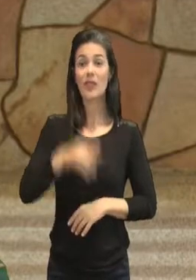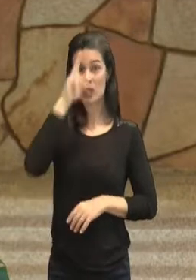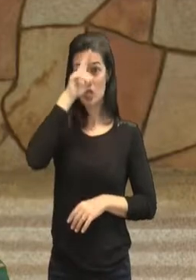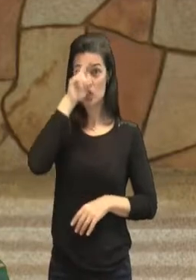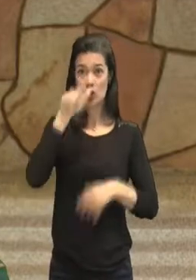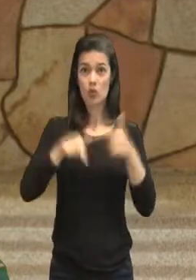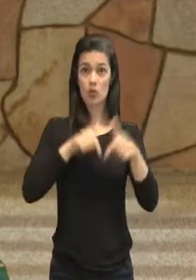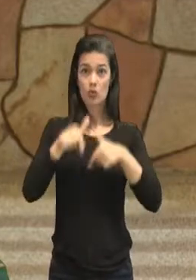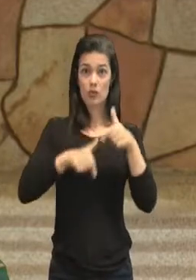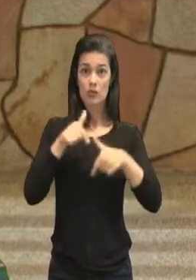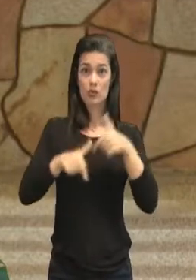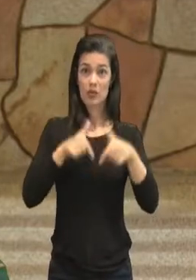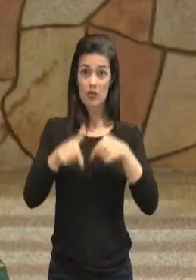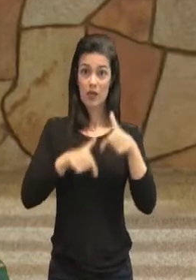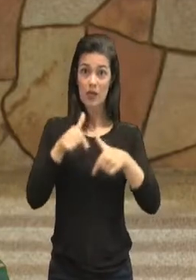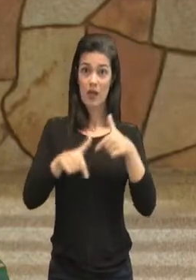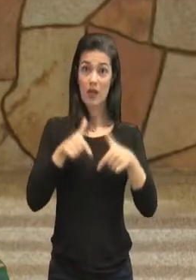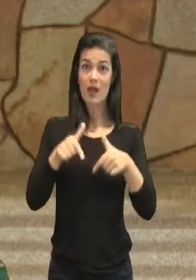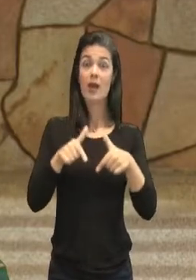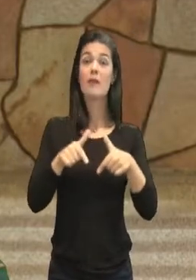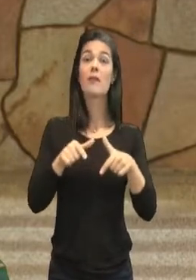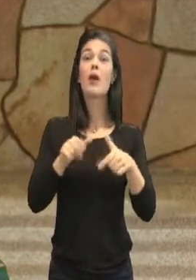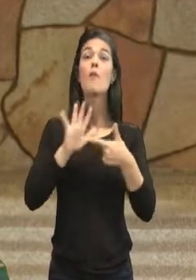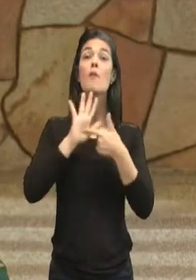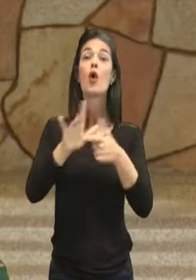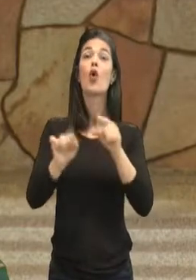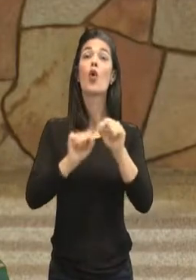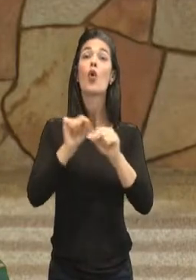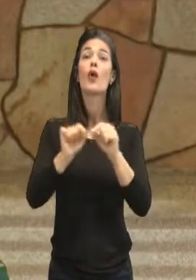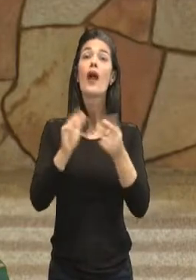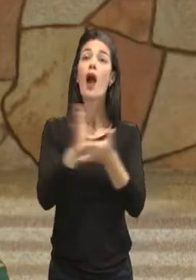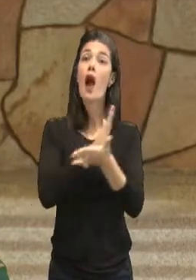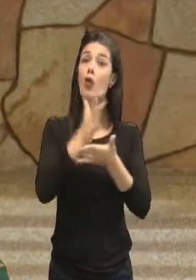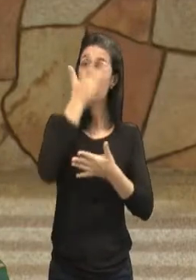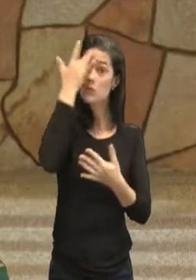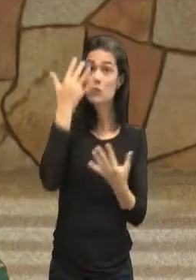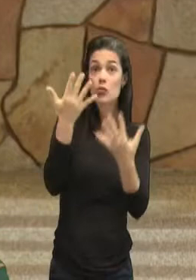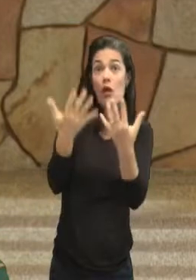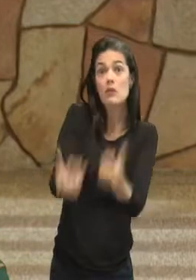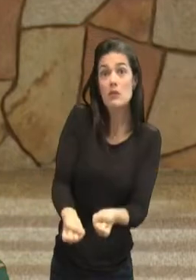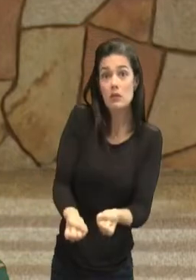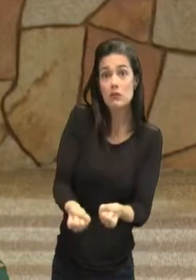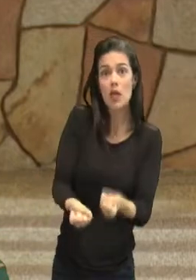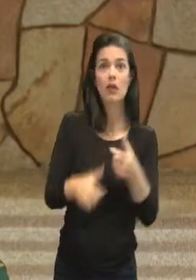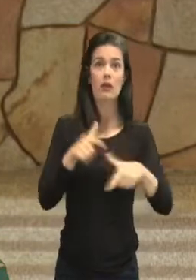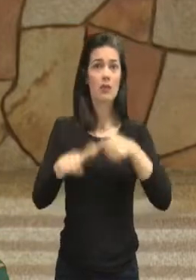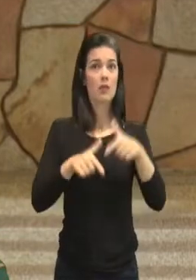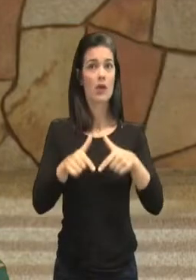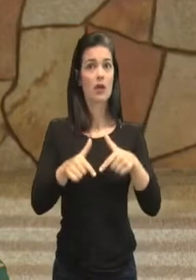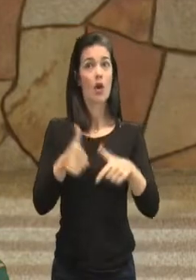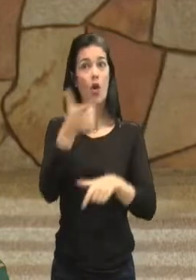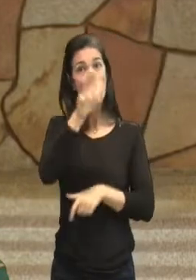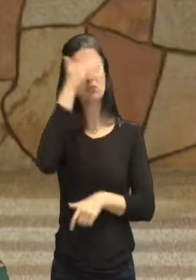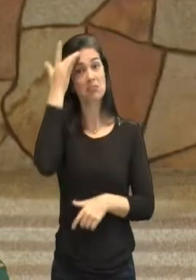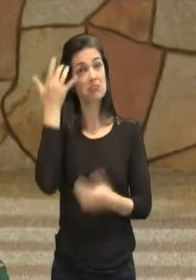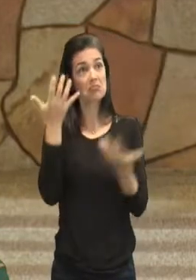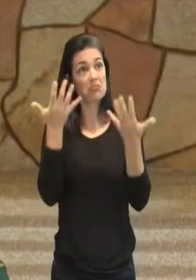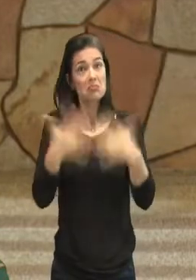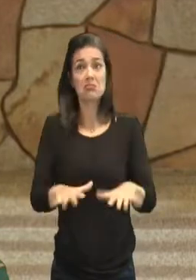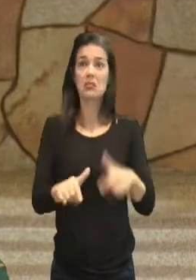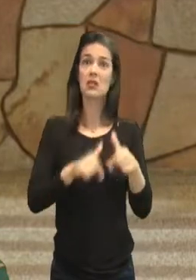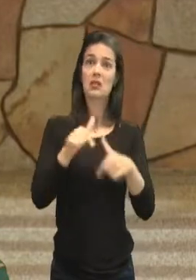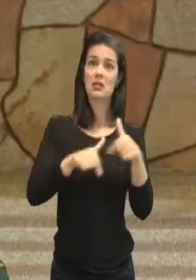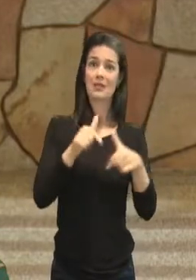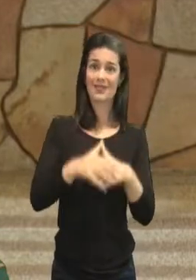vinha, aqueles que aceitaram o chamado. Nós temos em Mateus 22, 14, na parábola